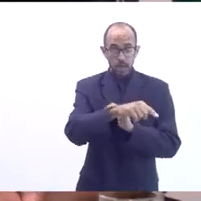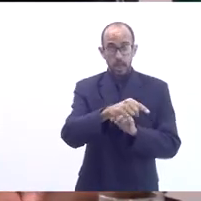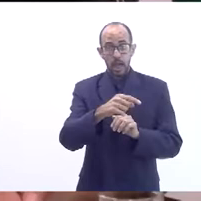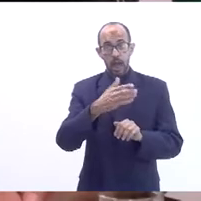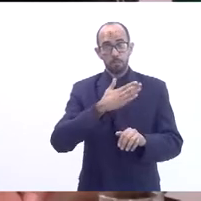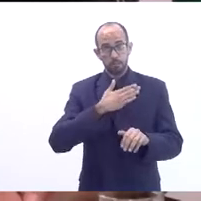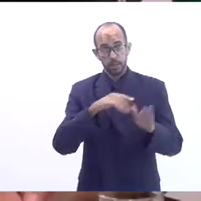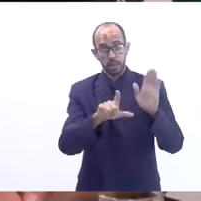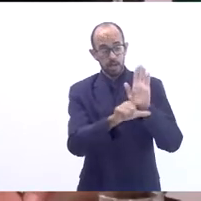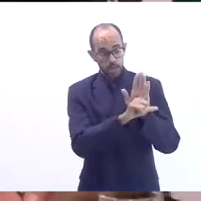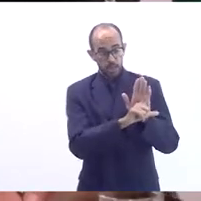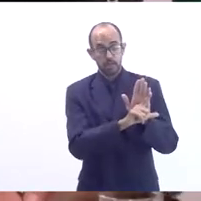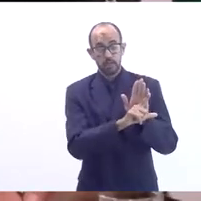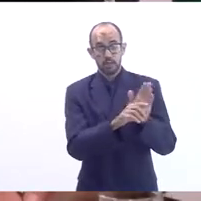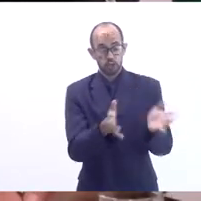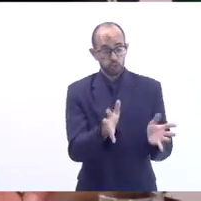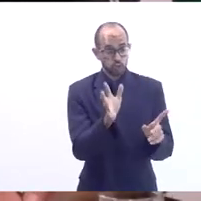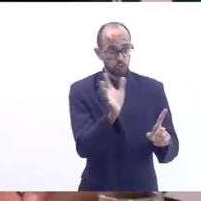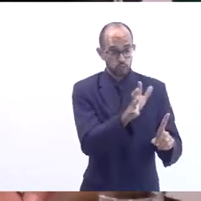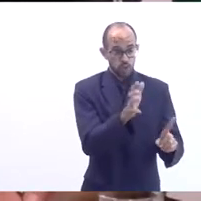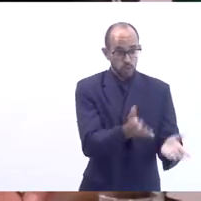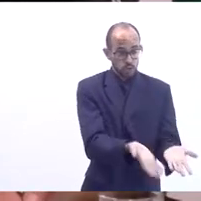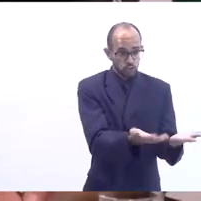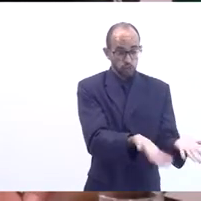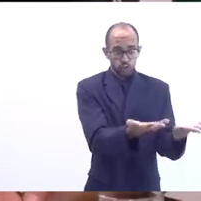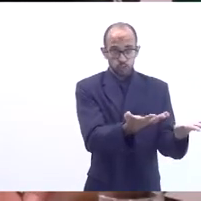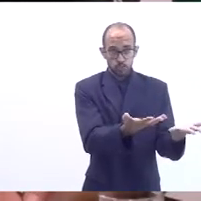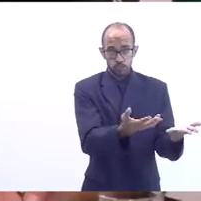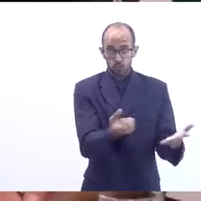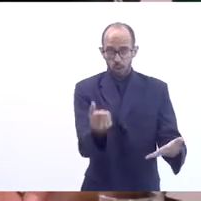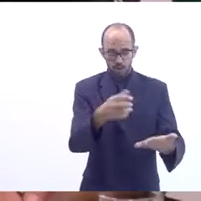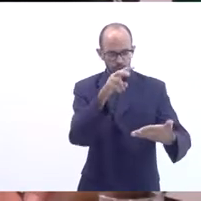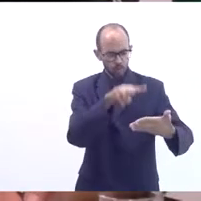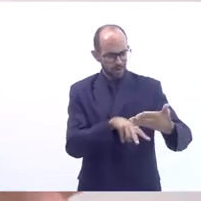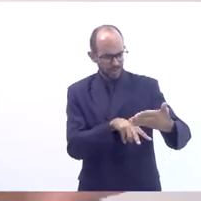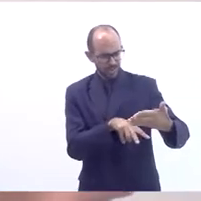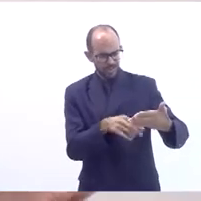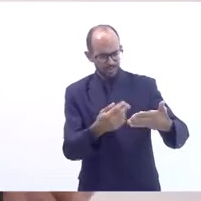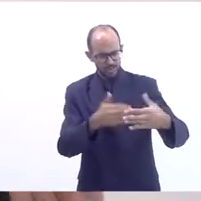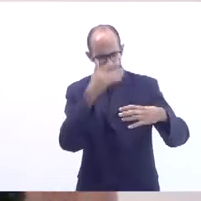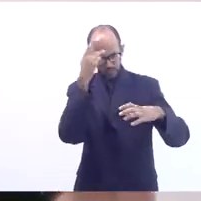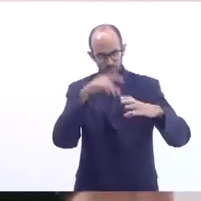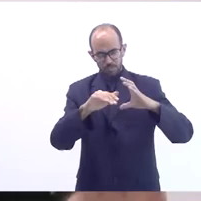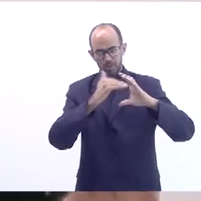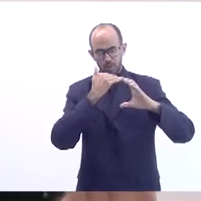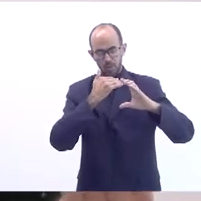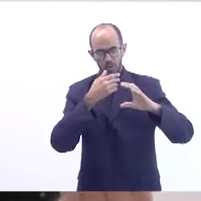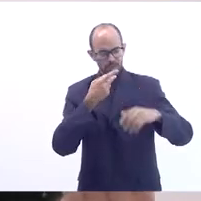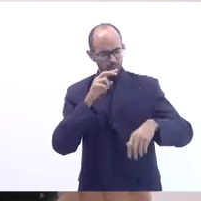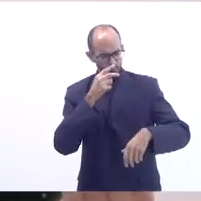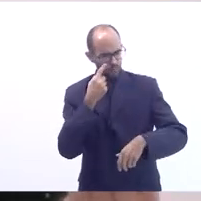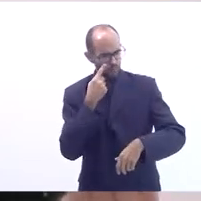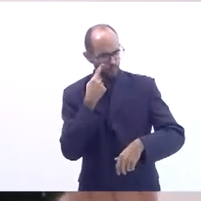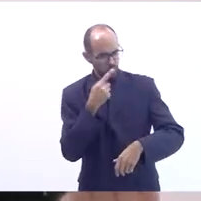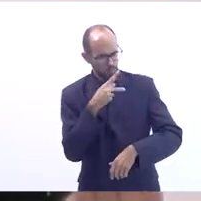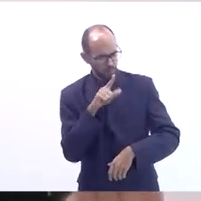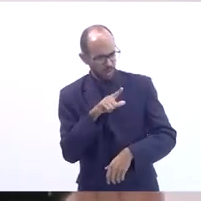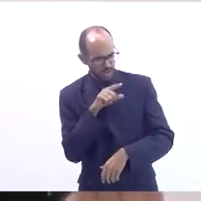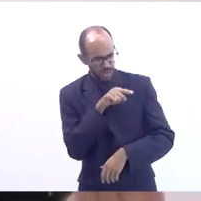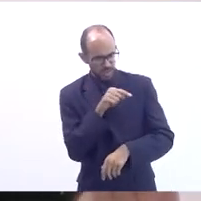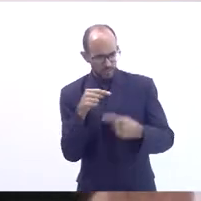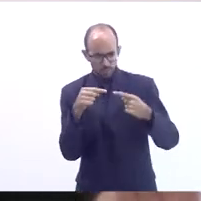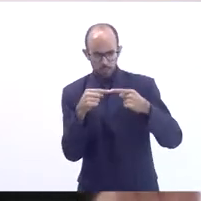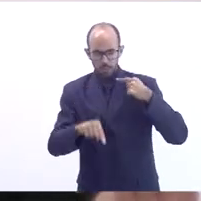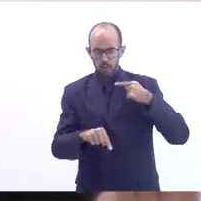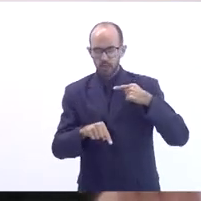plantio medição ele aqui eu tava e quando eu vi a quando eu li aquilo alguém me mandou e foi assim ser mais cara que você viu esse projeto de lei que proíbe